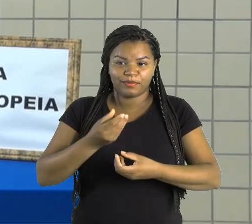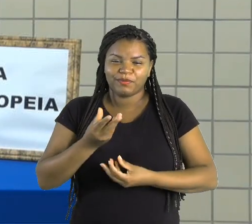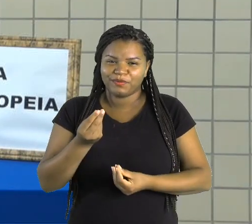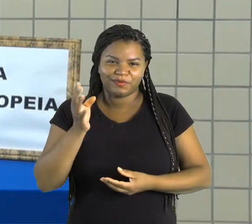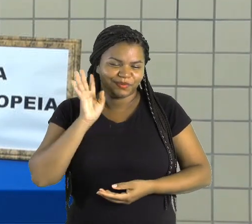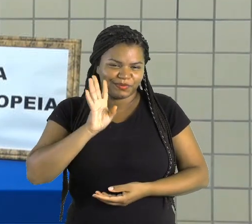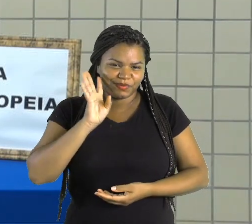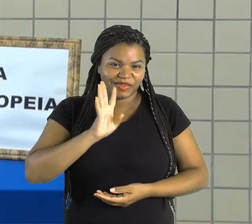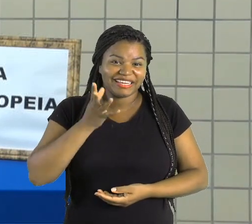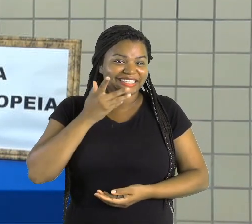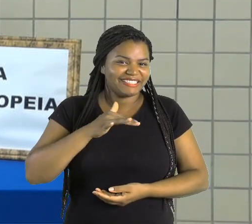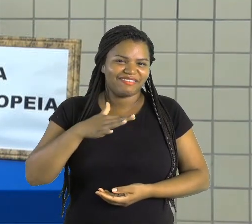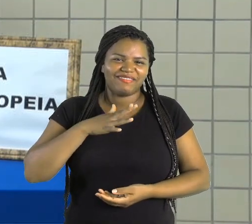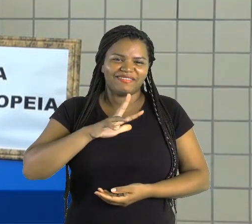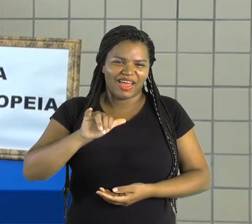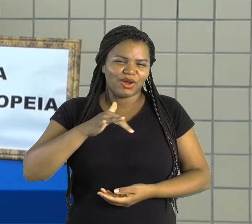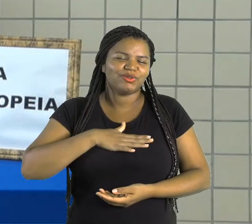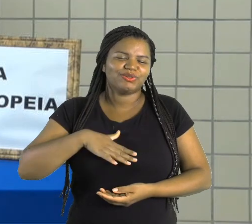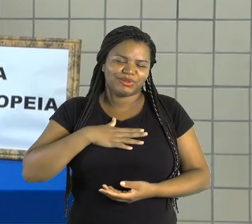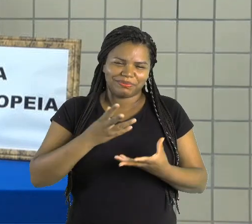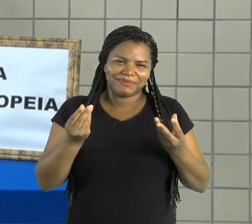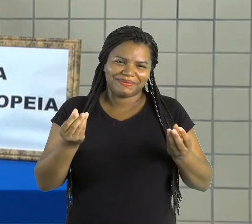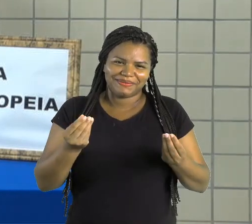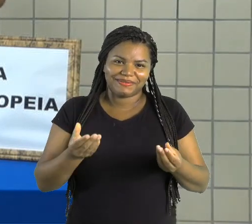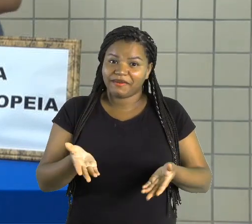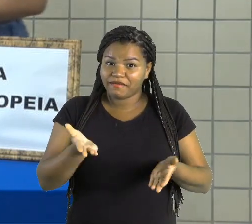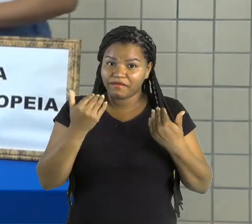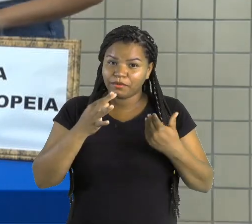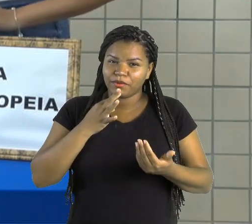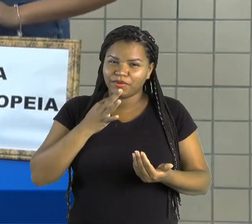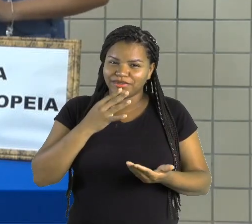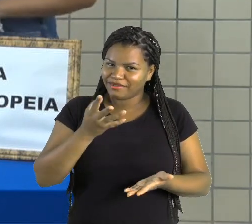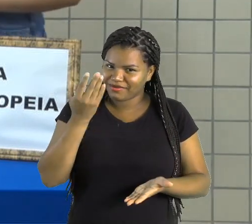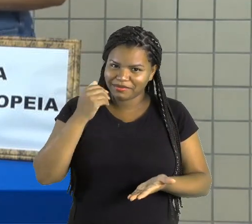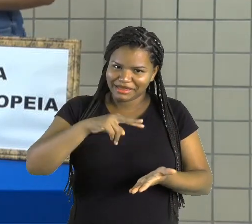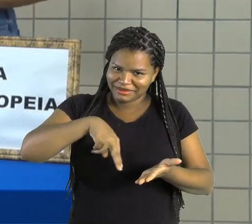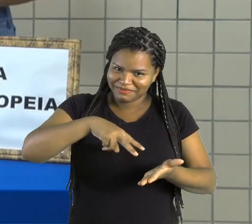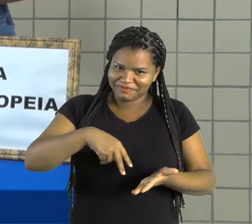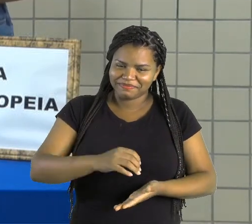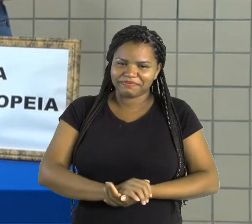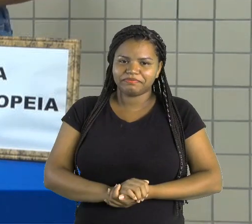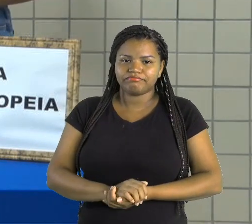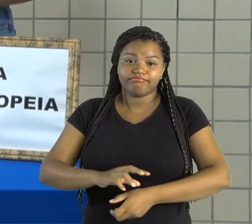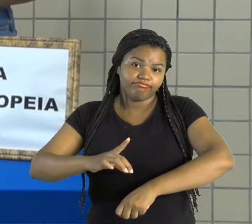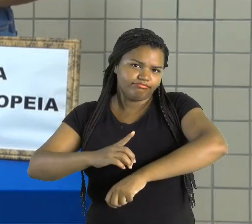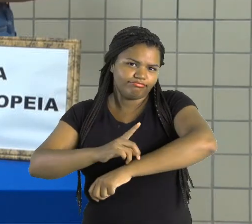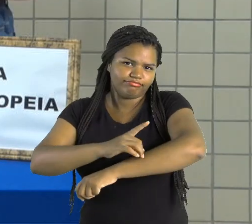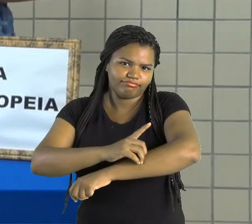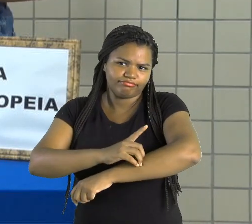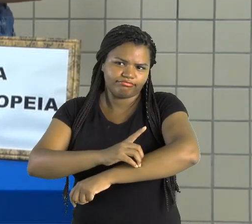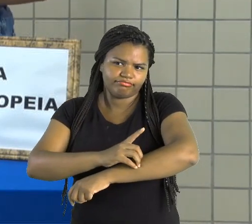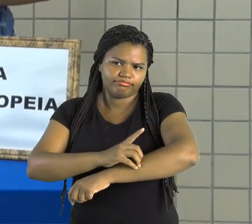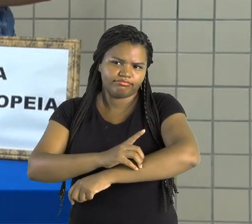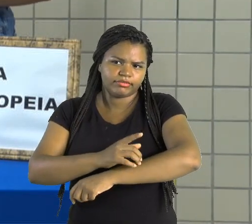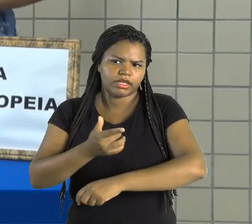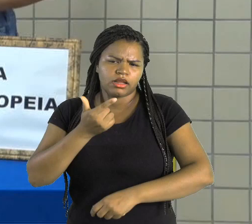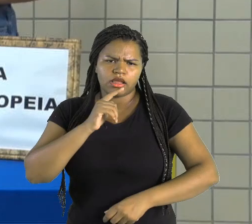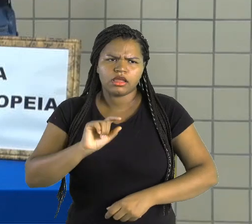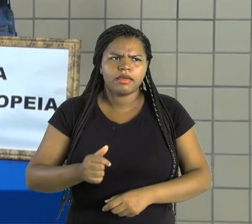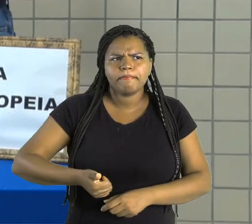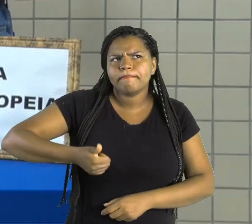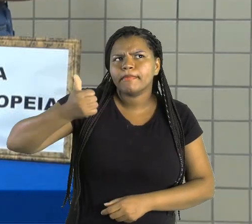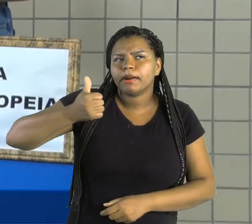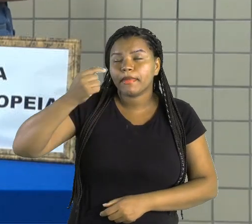e a criança vai gostar muito. Ó, vamos ler aqui, vamos conhecê-lo? A centopeia. Quem foi que primeiro teve